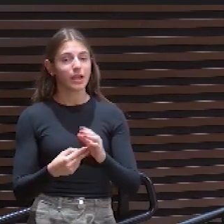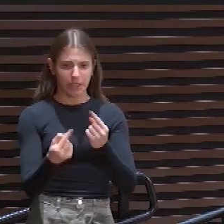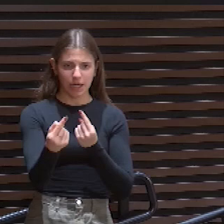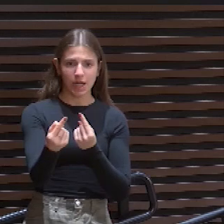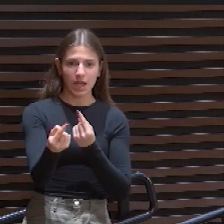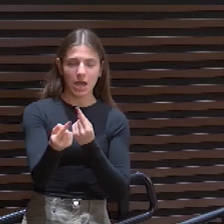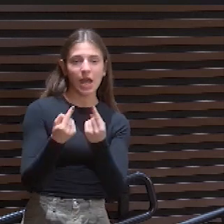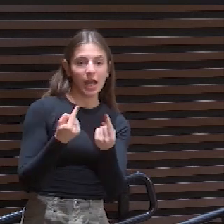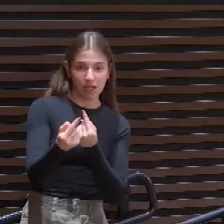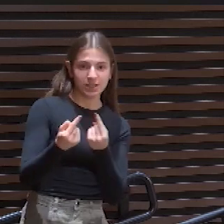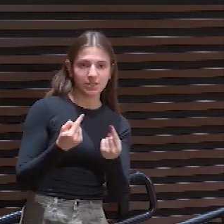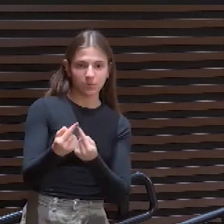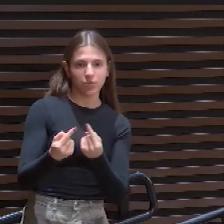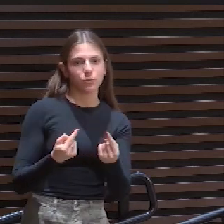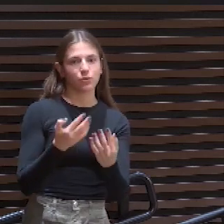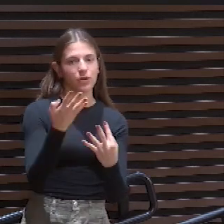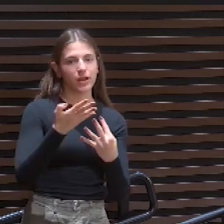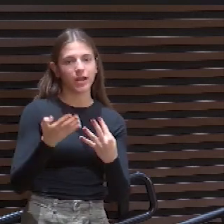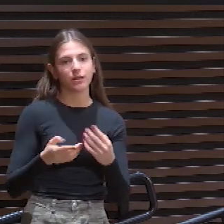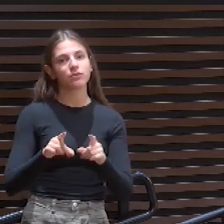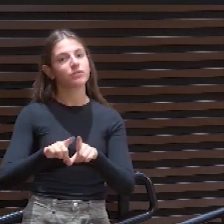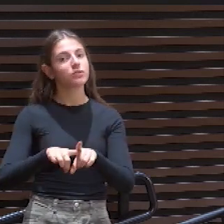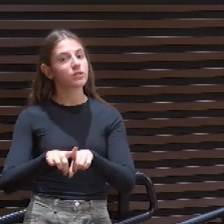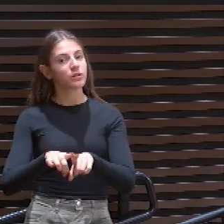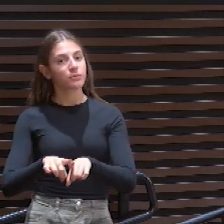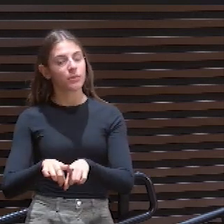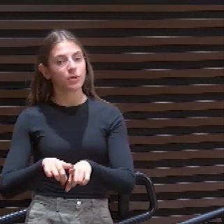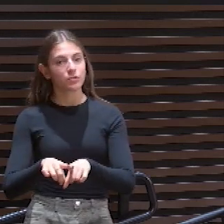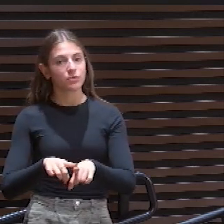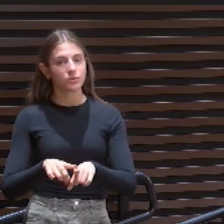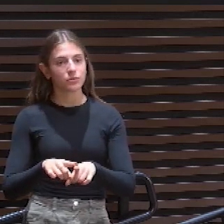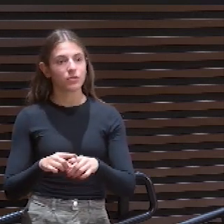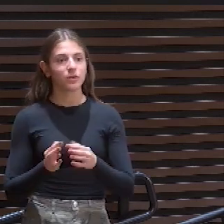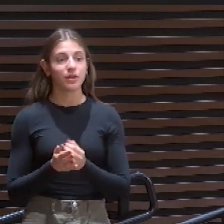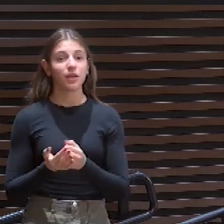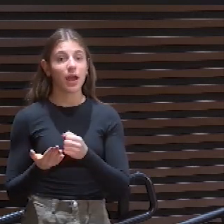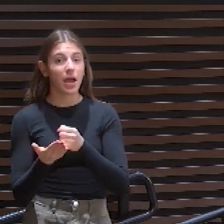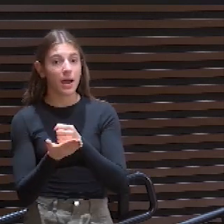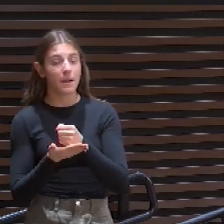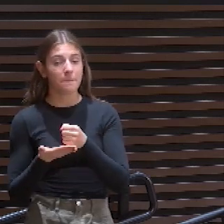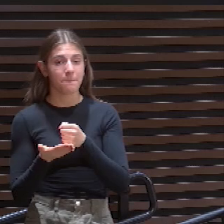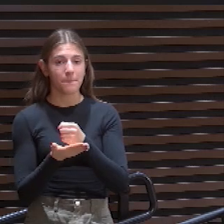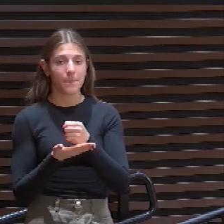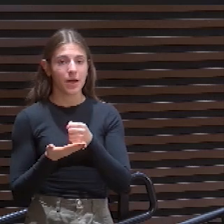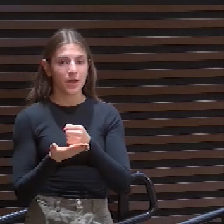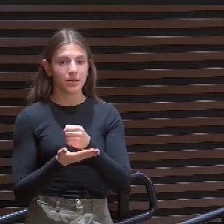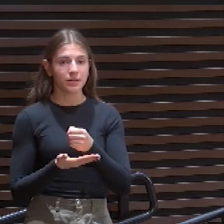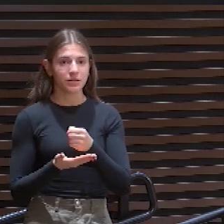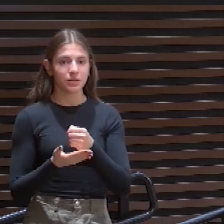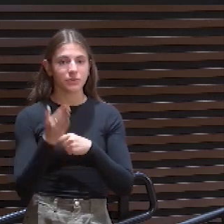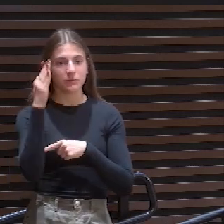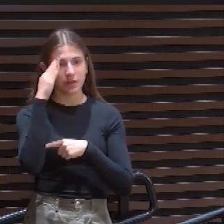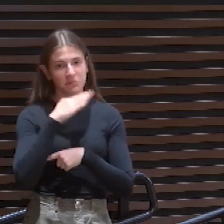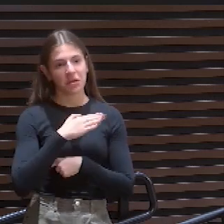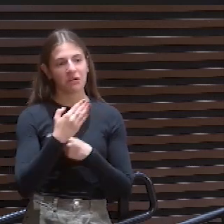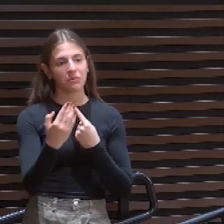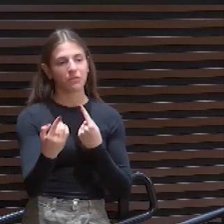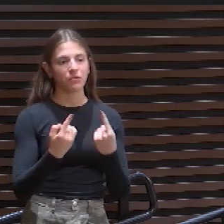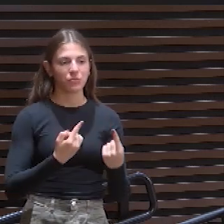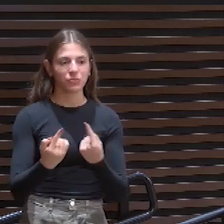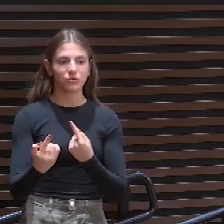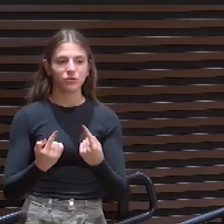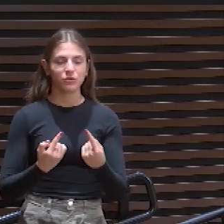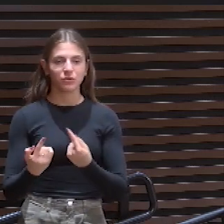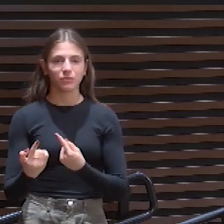recíproco entre os irmãos. Esse é o sentido original do vernáculo uns dos outros,